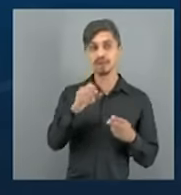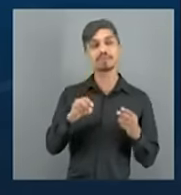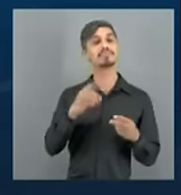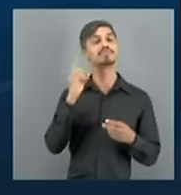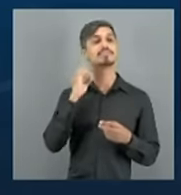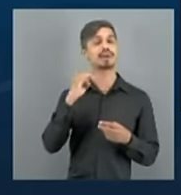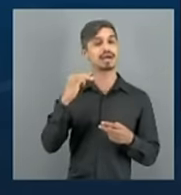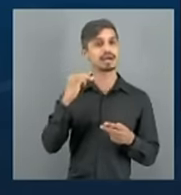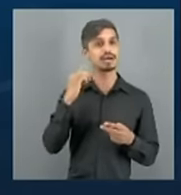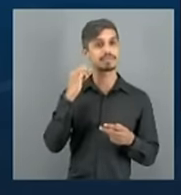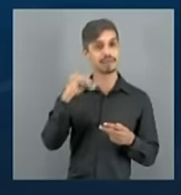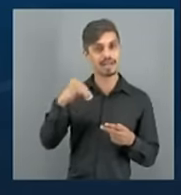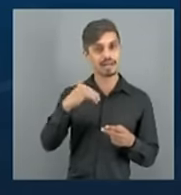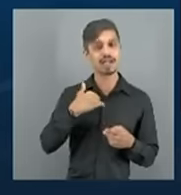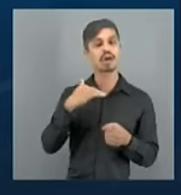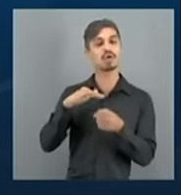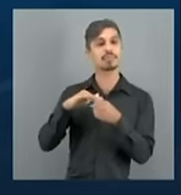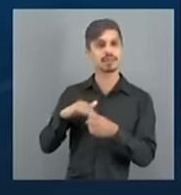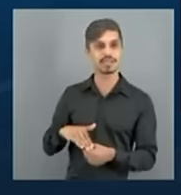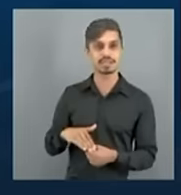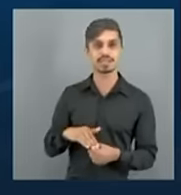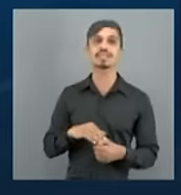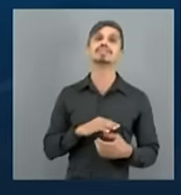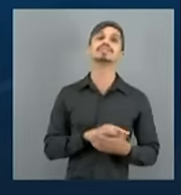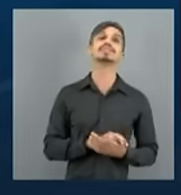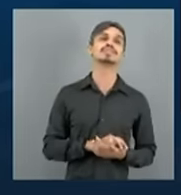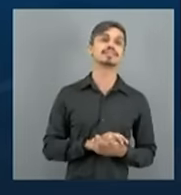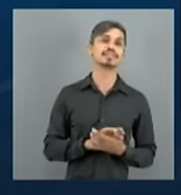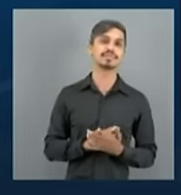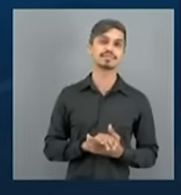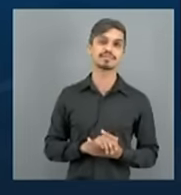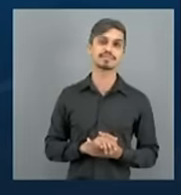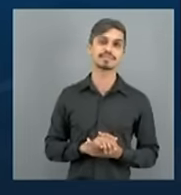Maranhão, rebaixei. Rebaixei. E do Rio?